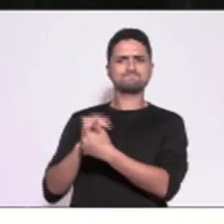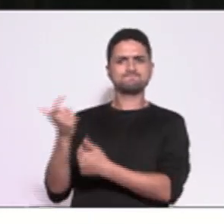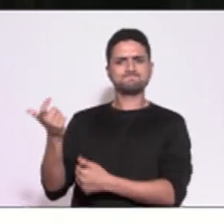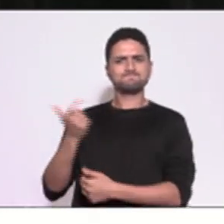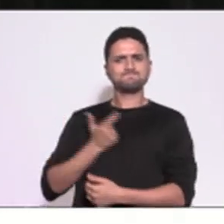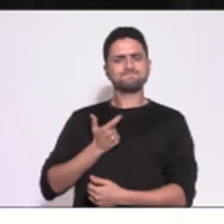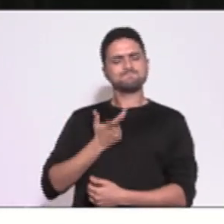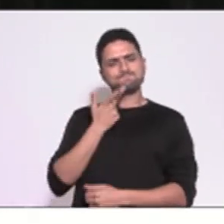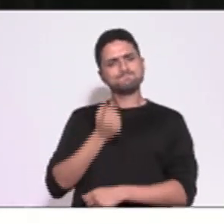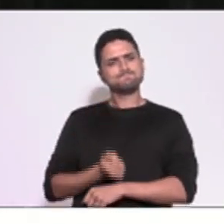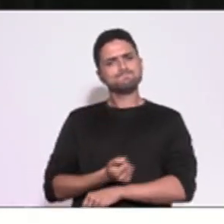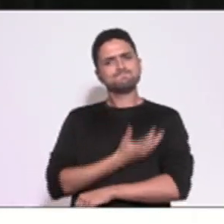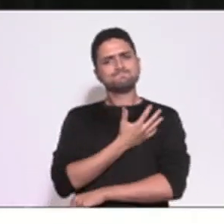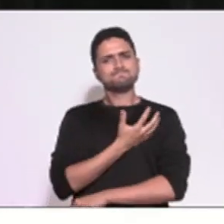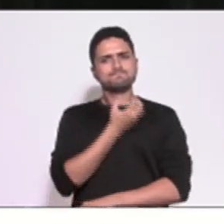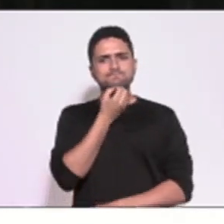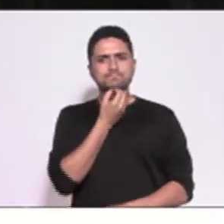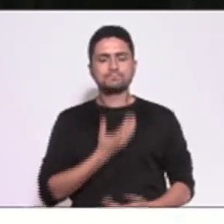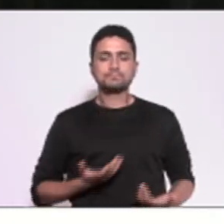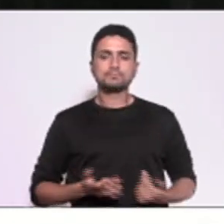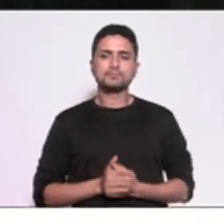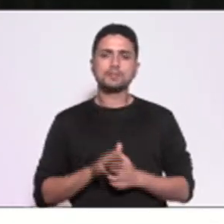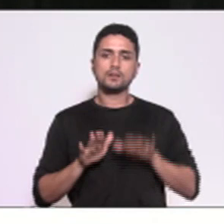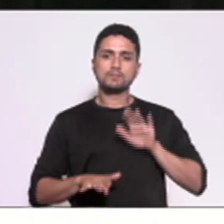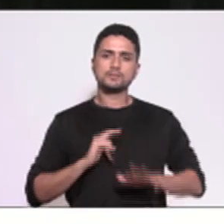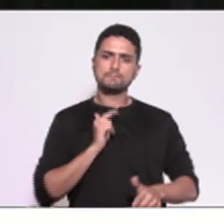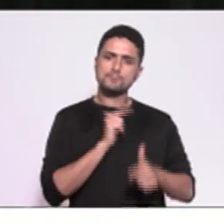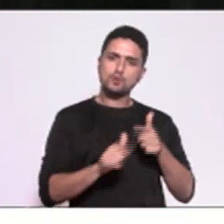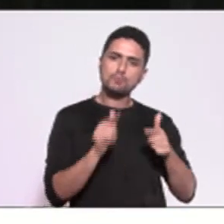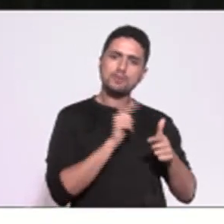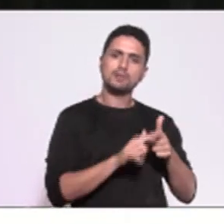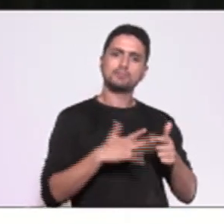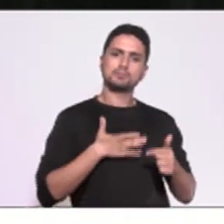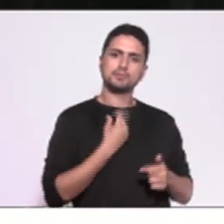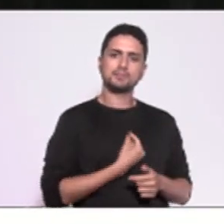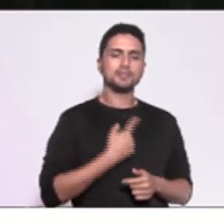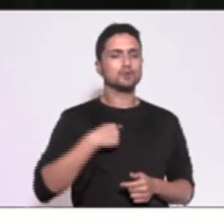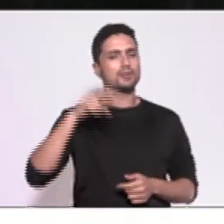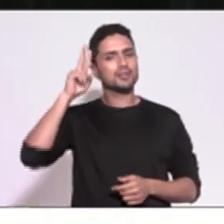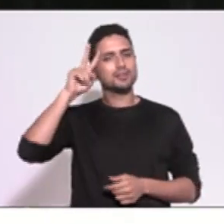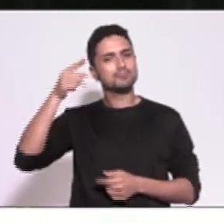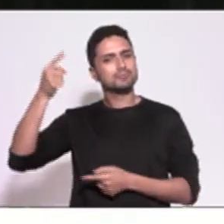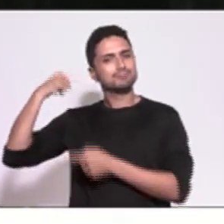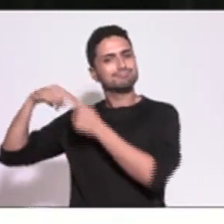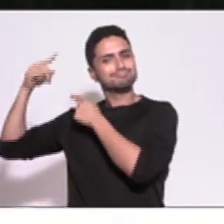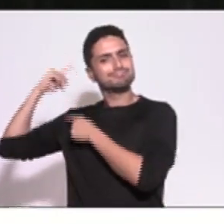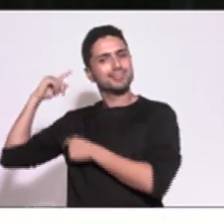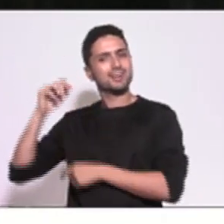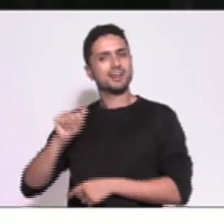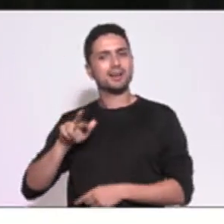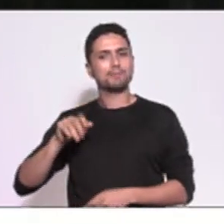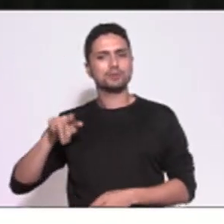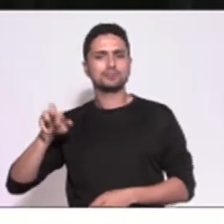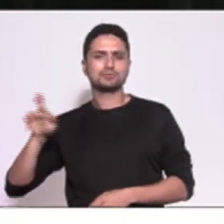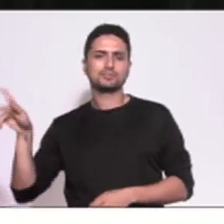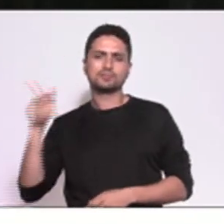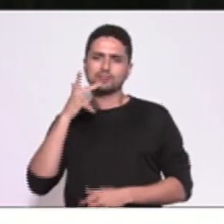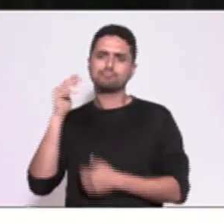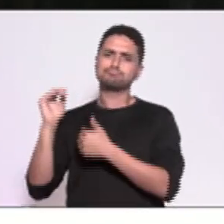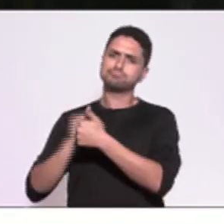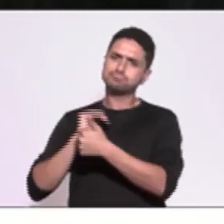estou em situações muito difíceis, eu lembro aquele dia no Arpoador, que você usou essa frase: pô, Ará, relaxa, está tudo